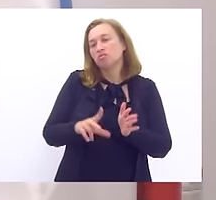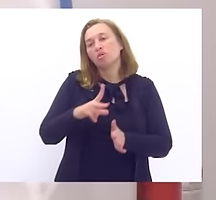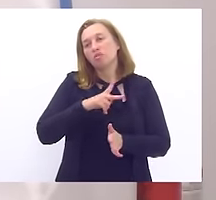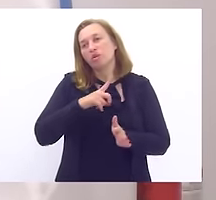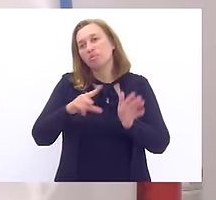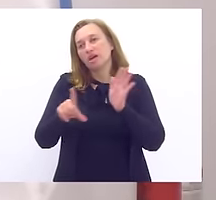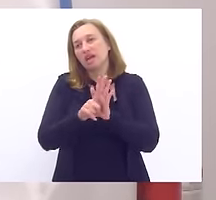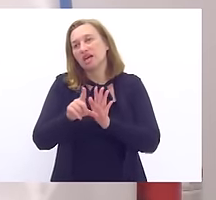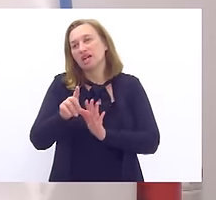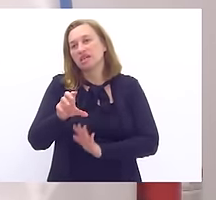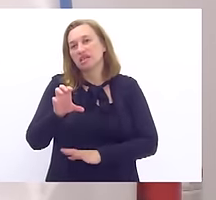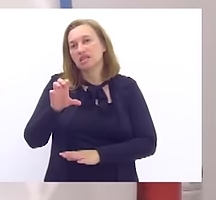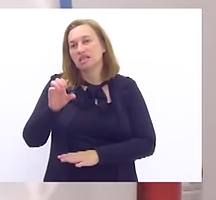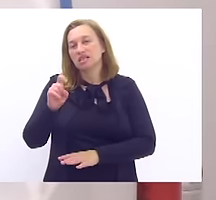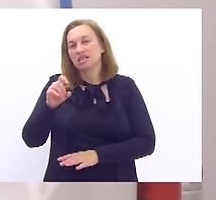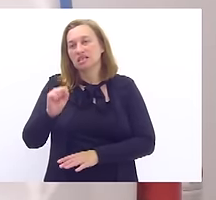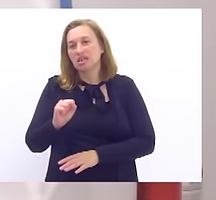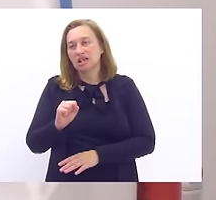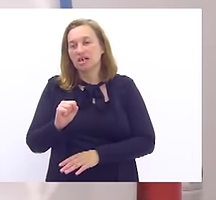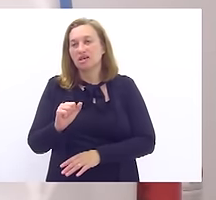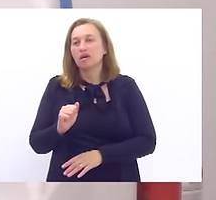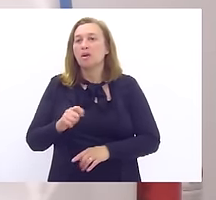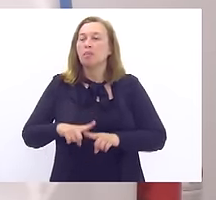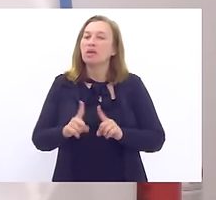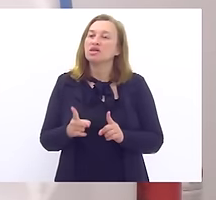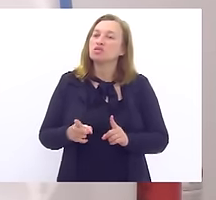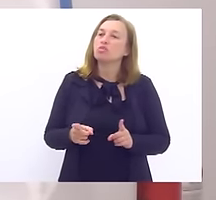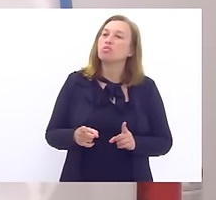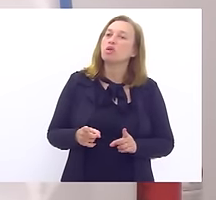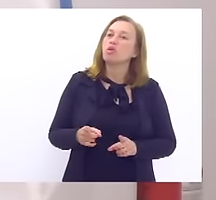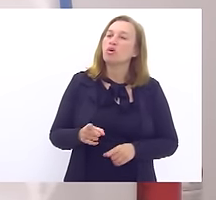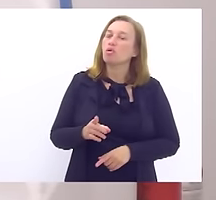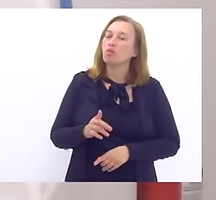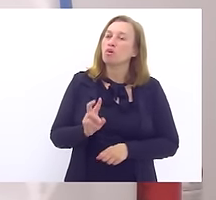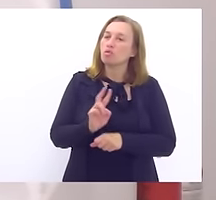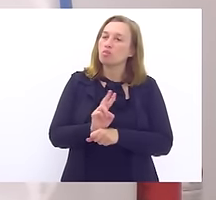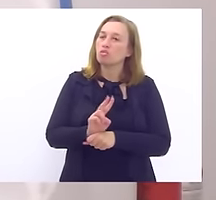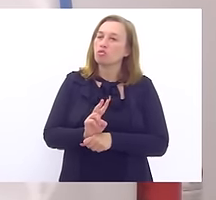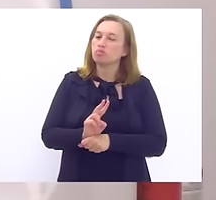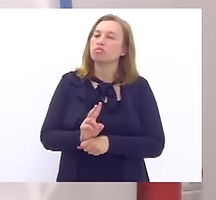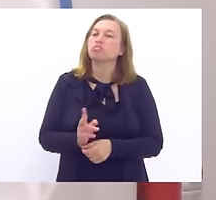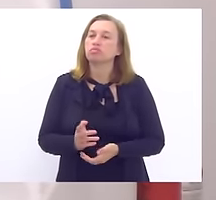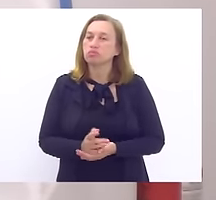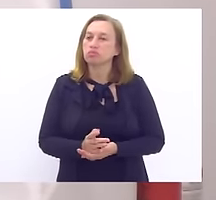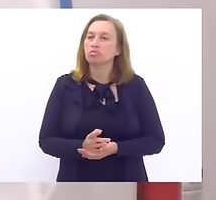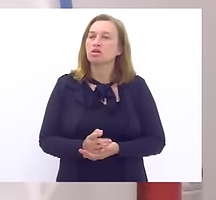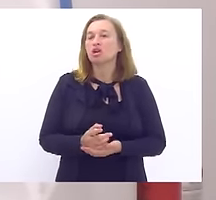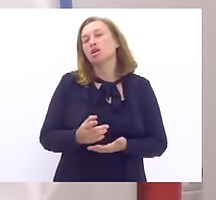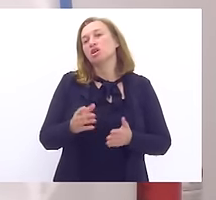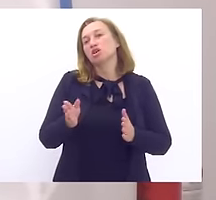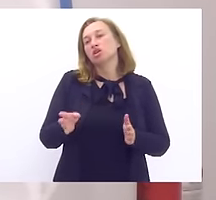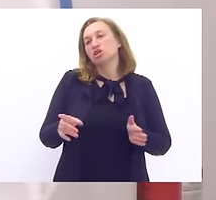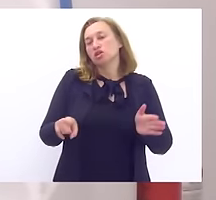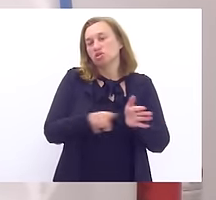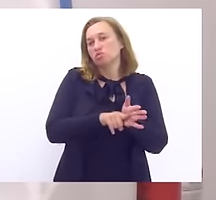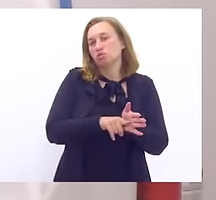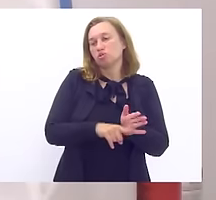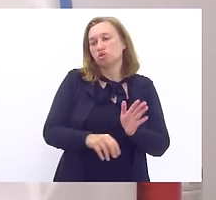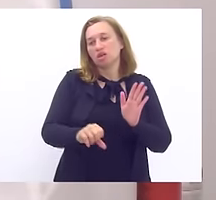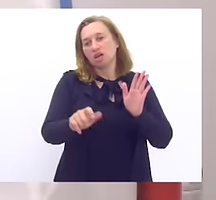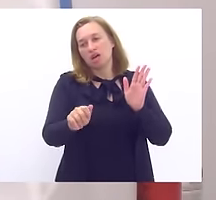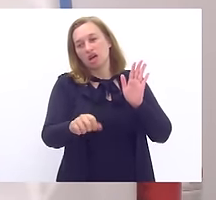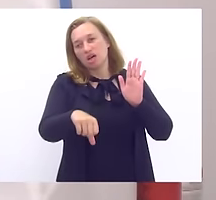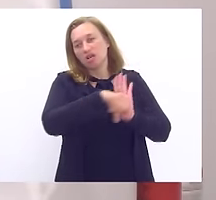lei seca que ela tem uma missão mas como é operação policial ostensiva na rua você acaba inibindo a criminalidade acontecer naquele entorno